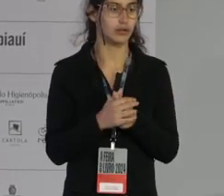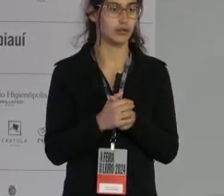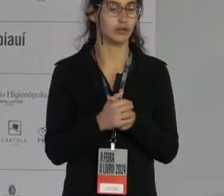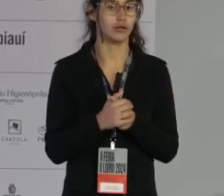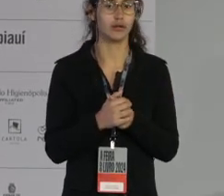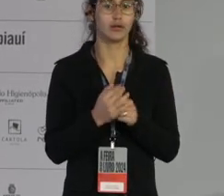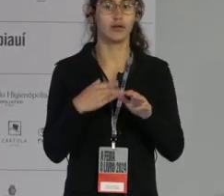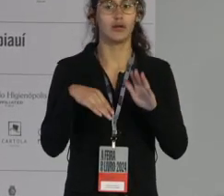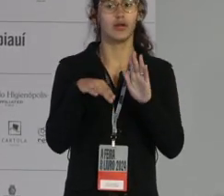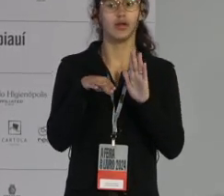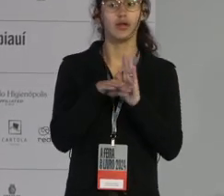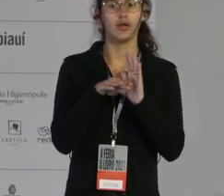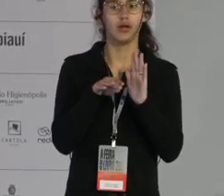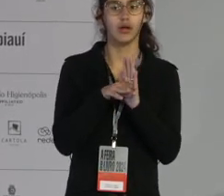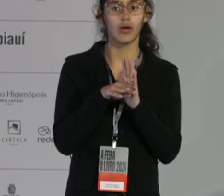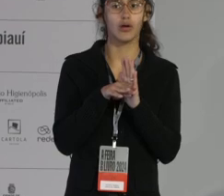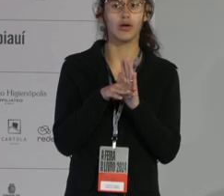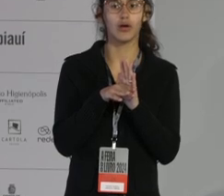chegou-se numa...